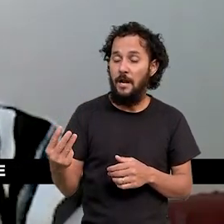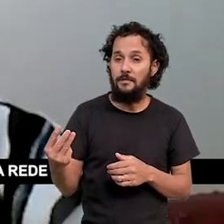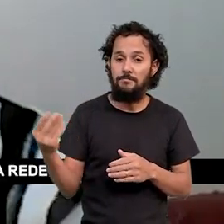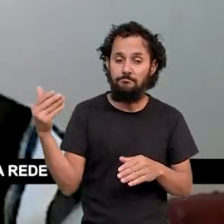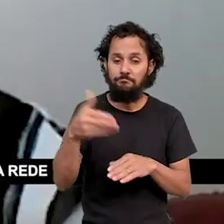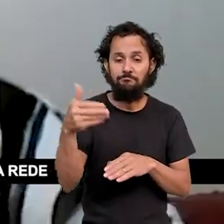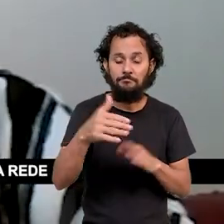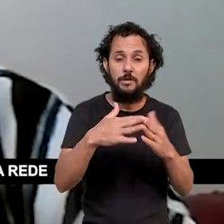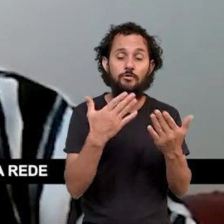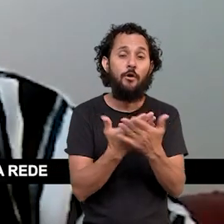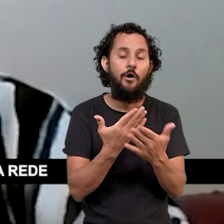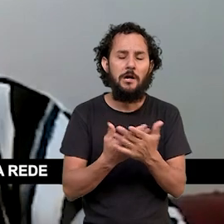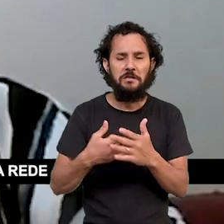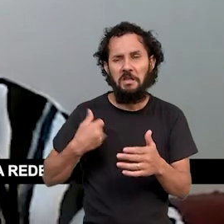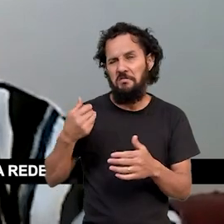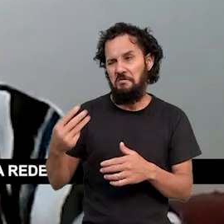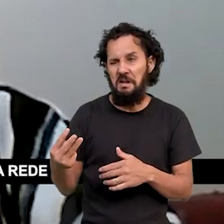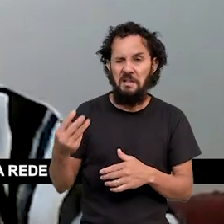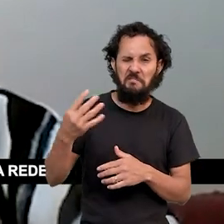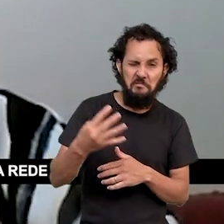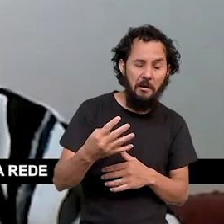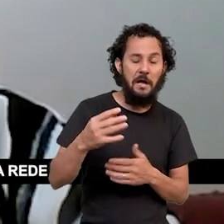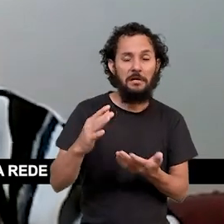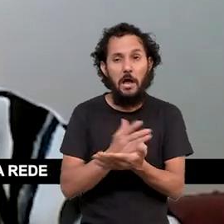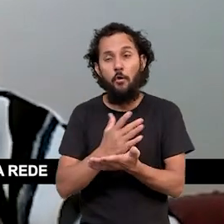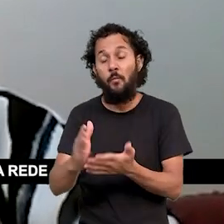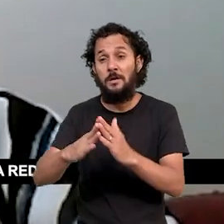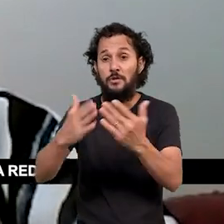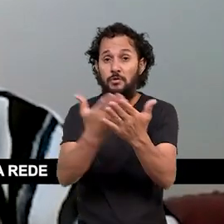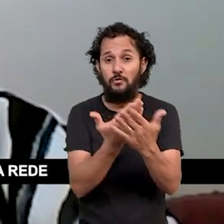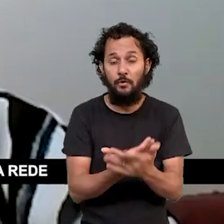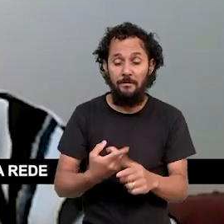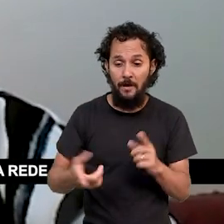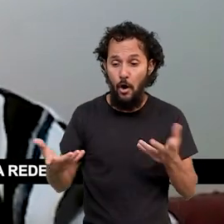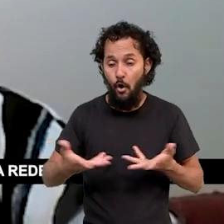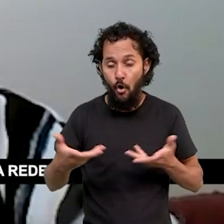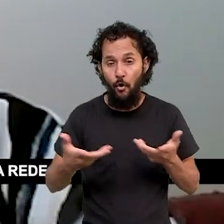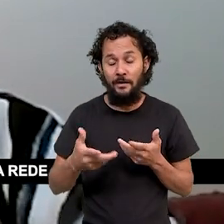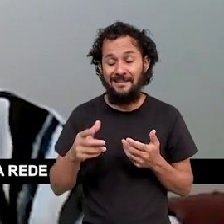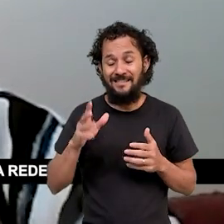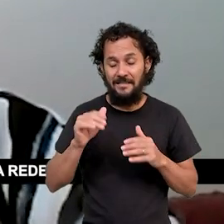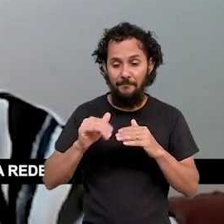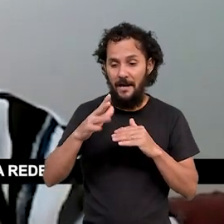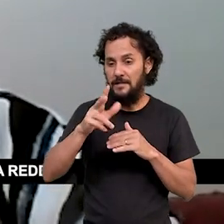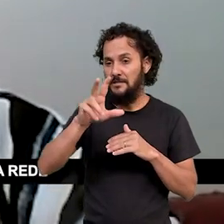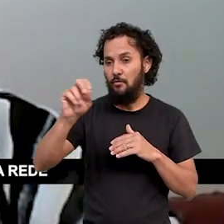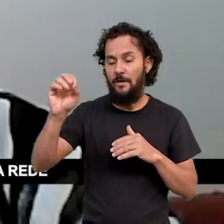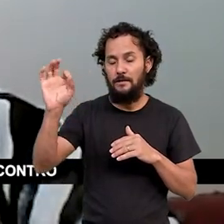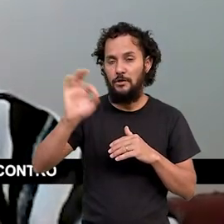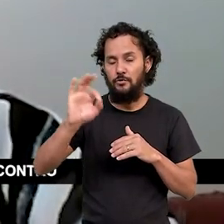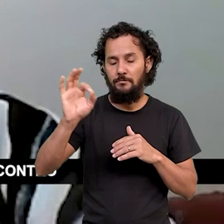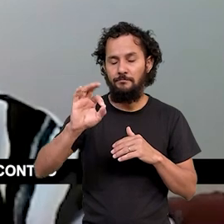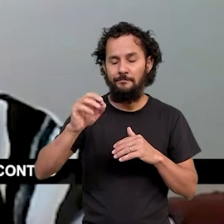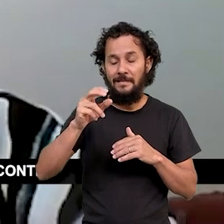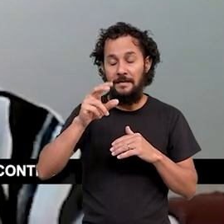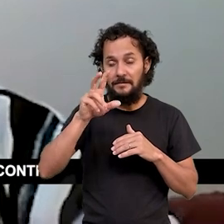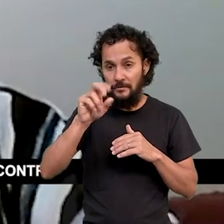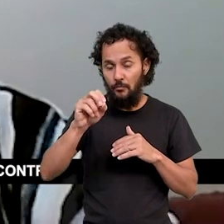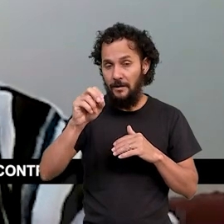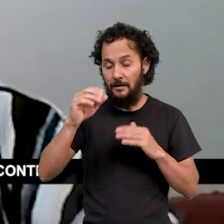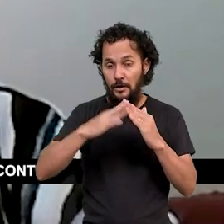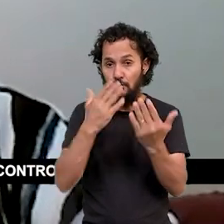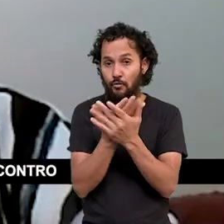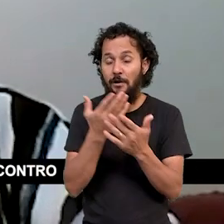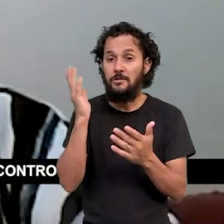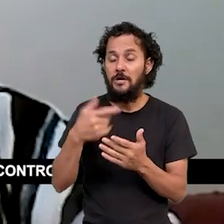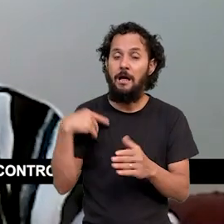3 anos de idade. 3, 4, nós começamos com algumas escolas, mas hoje mais de 50 escolas da rede municipal.